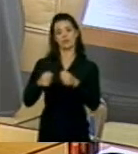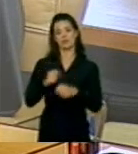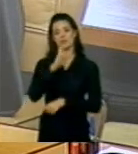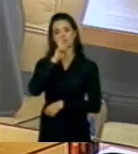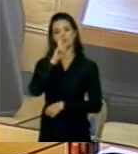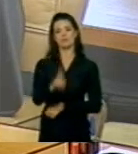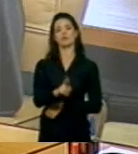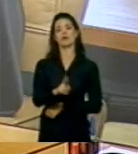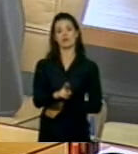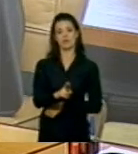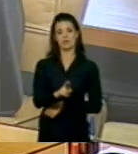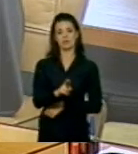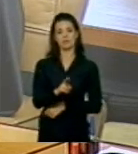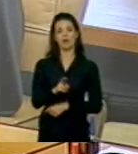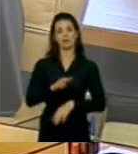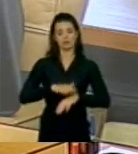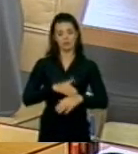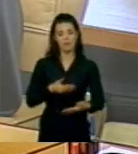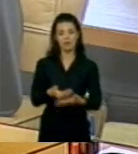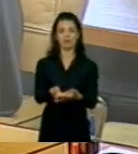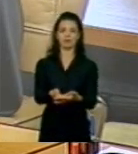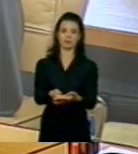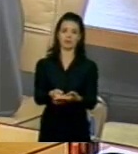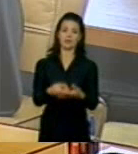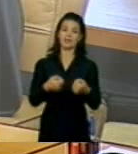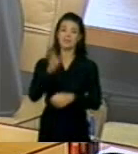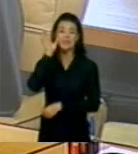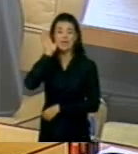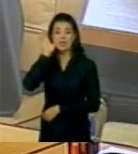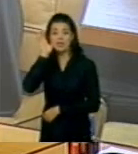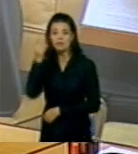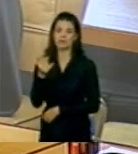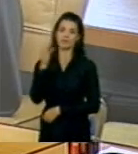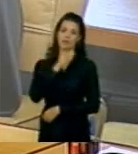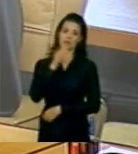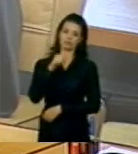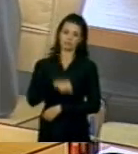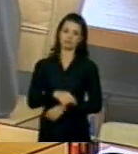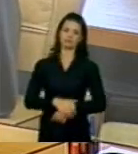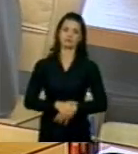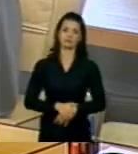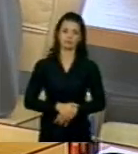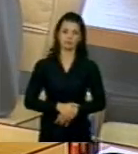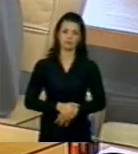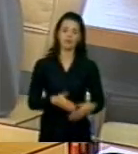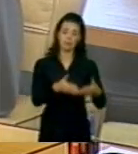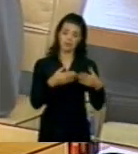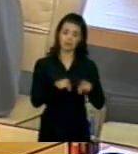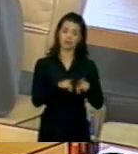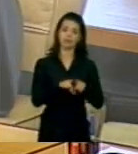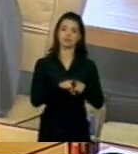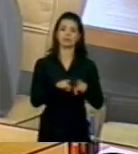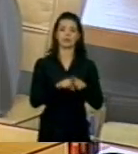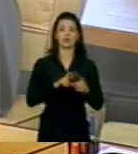para que, pelo voto da maioria de seus membros, resolva sobre ela. Requereu ainda a